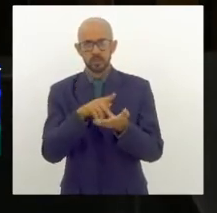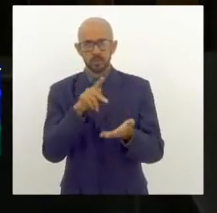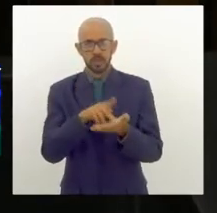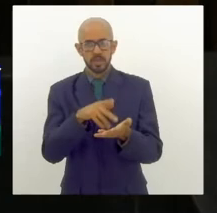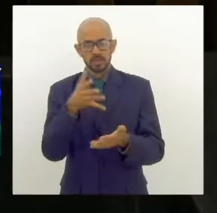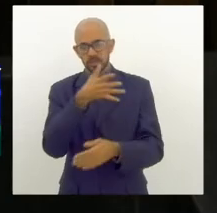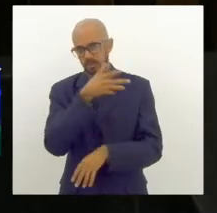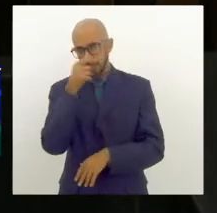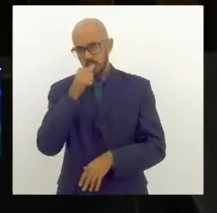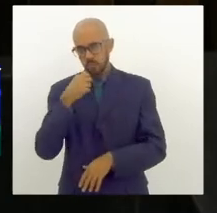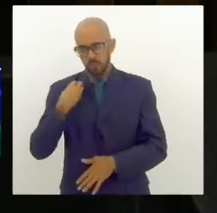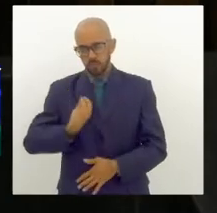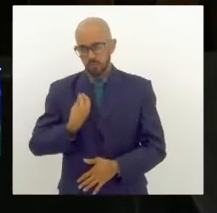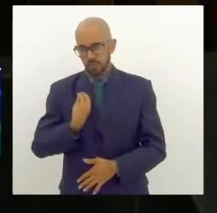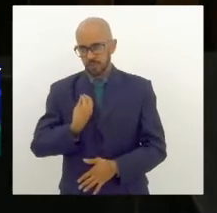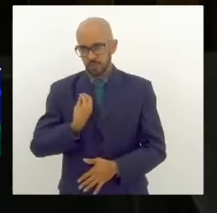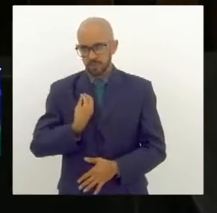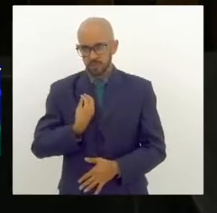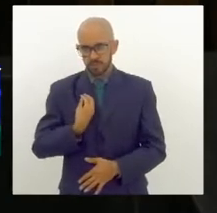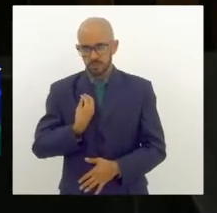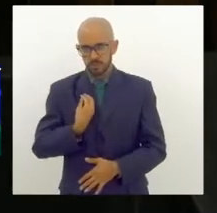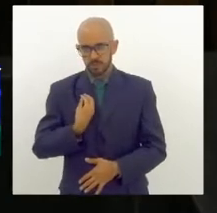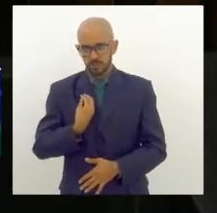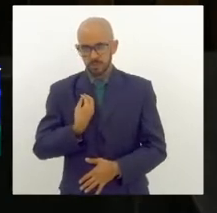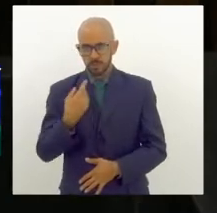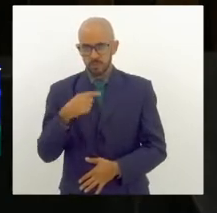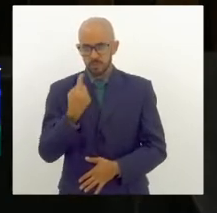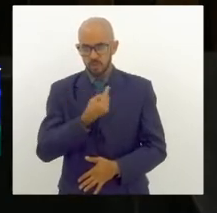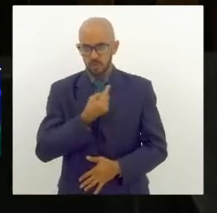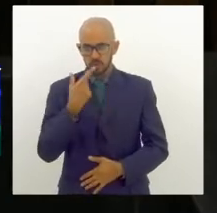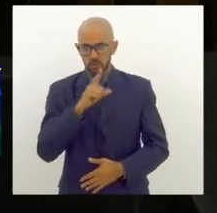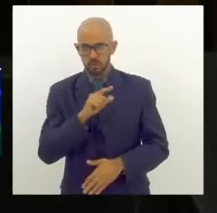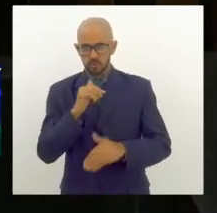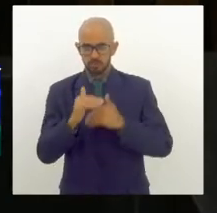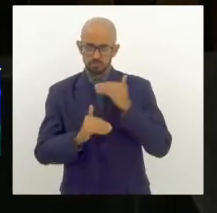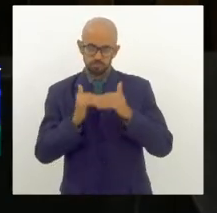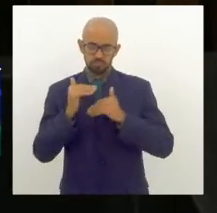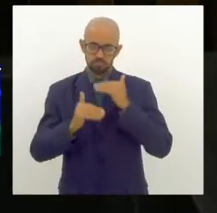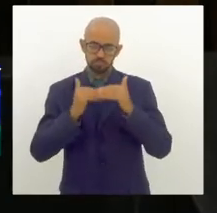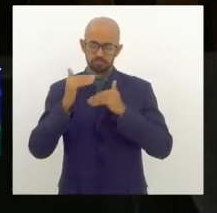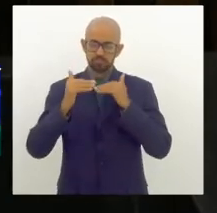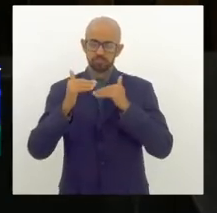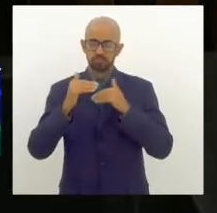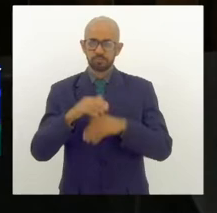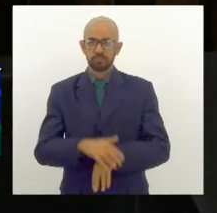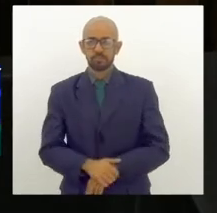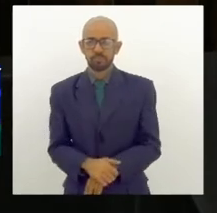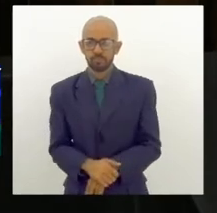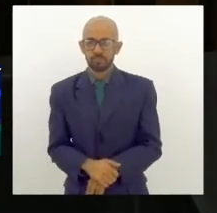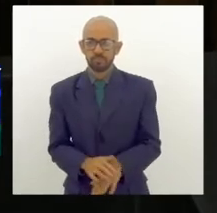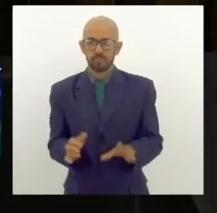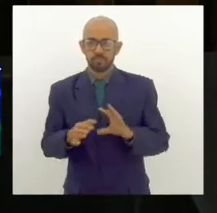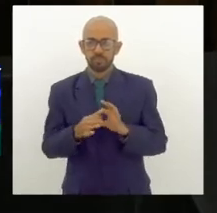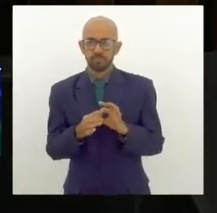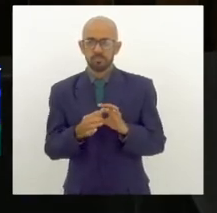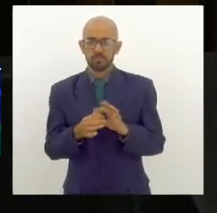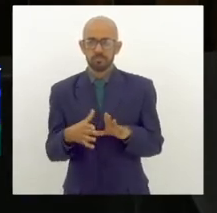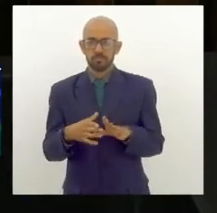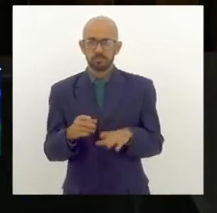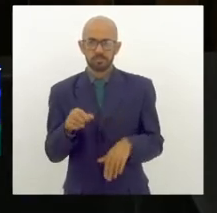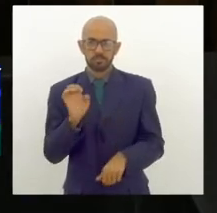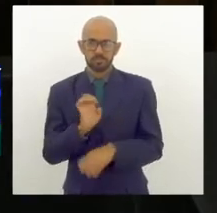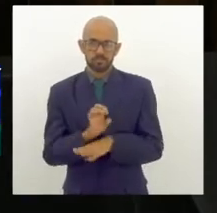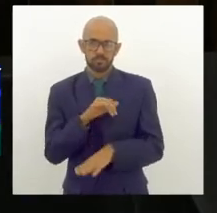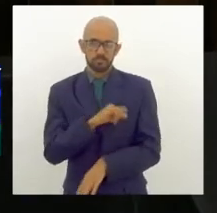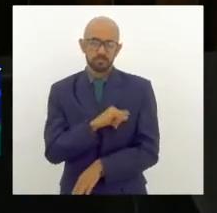gente possa, deputado Malafaia, dar um próximo passo, aprimorar, permitir que o Estado do